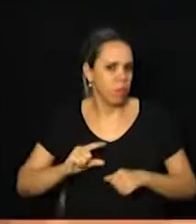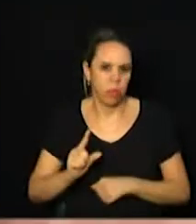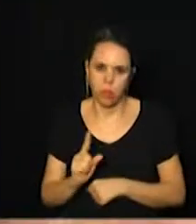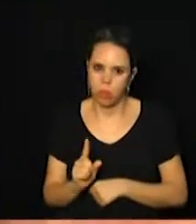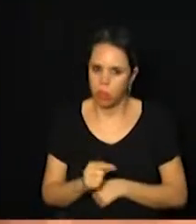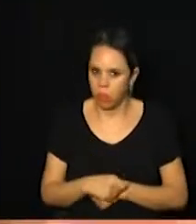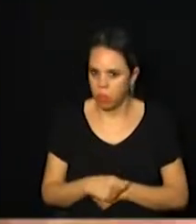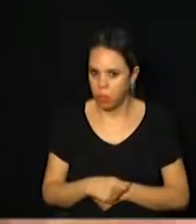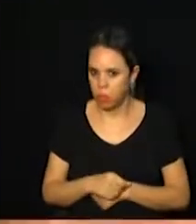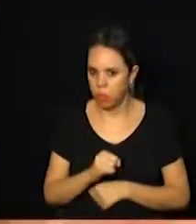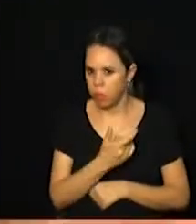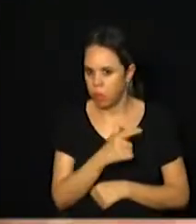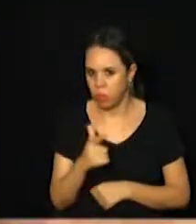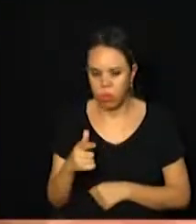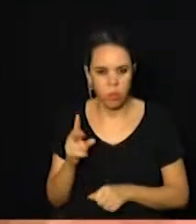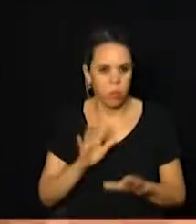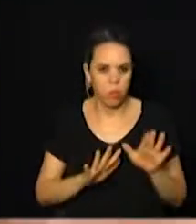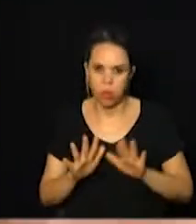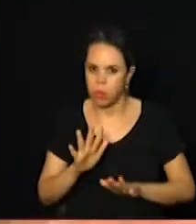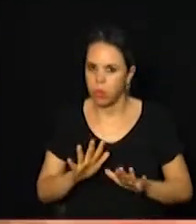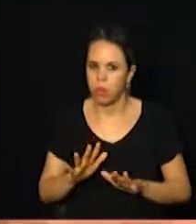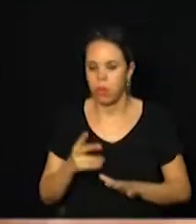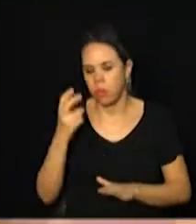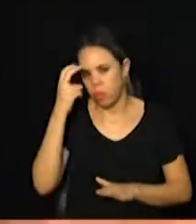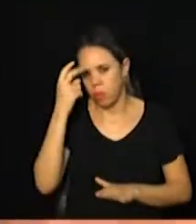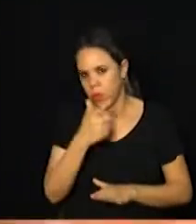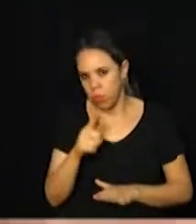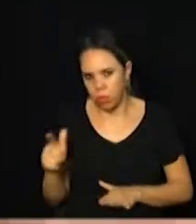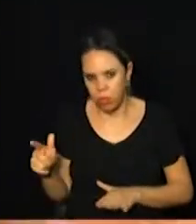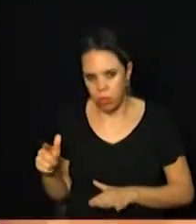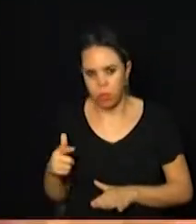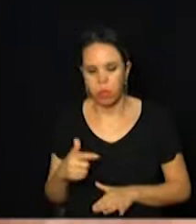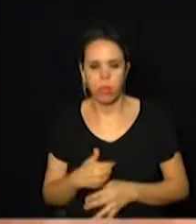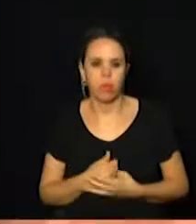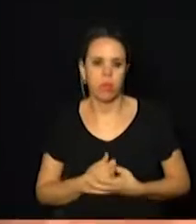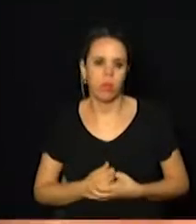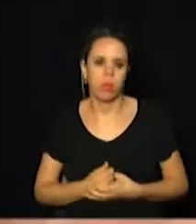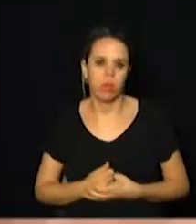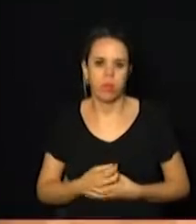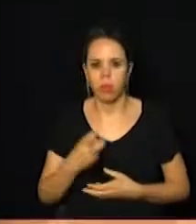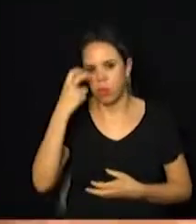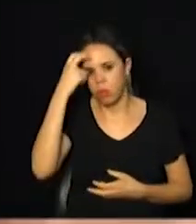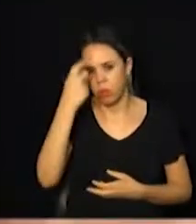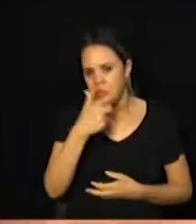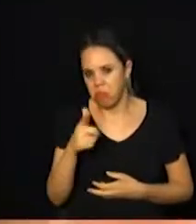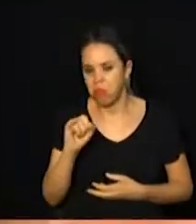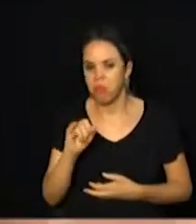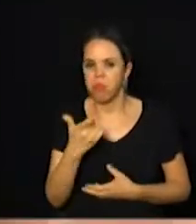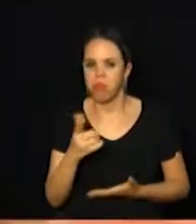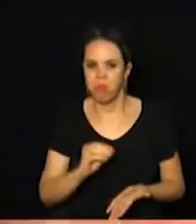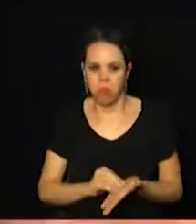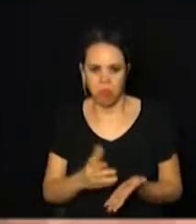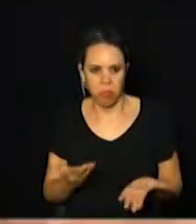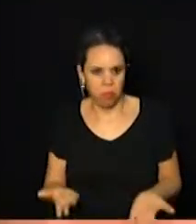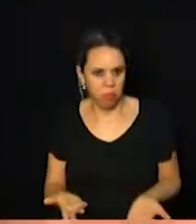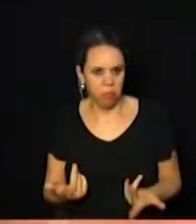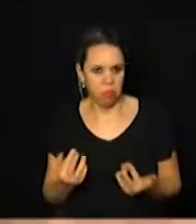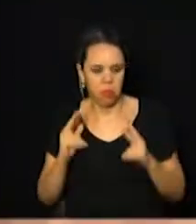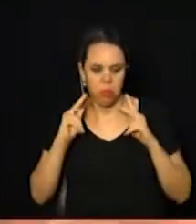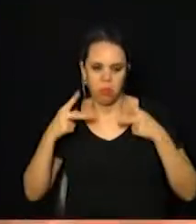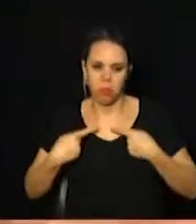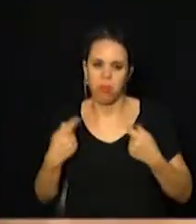se não tiver cuidado não tiver sabedoria se tiver meter geza que nós não for